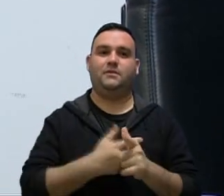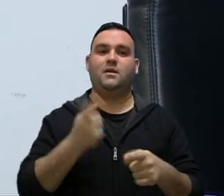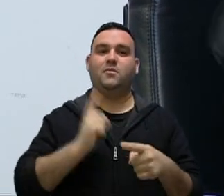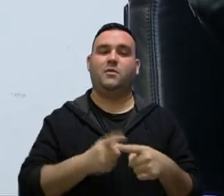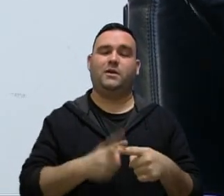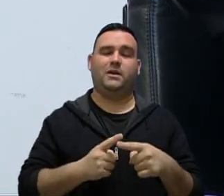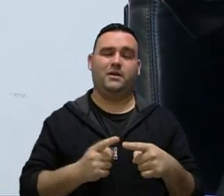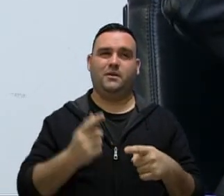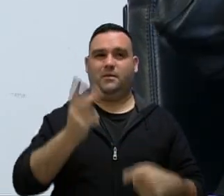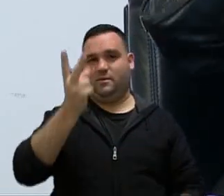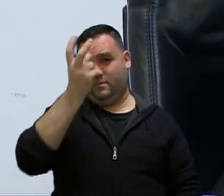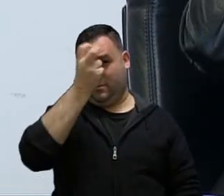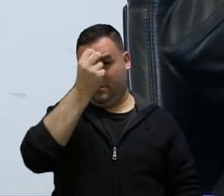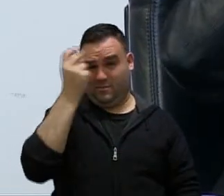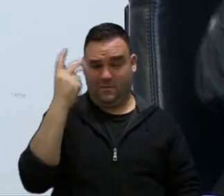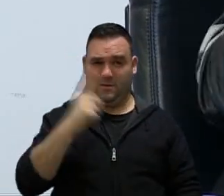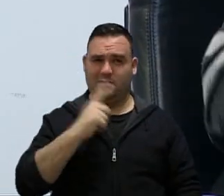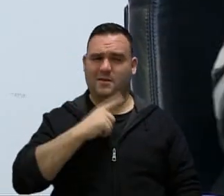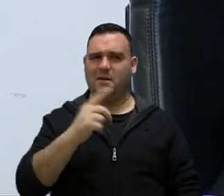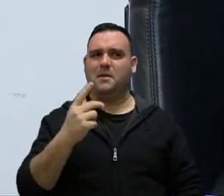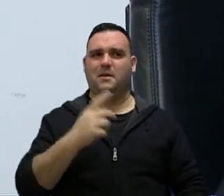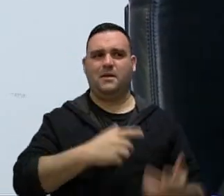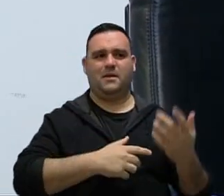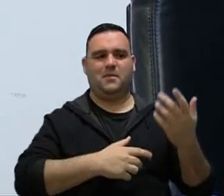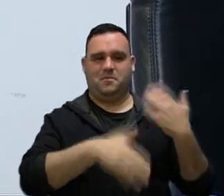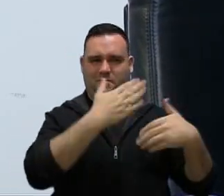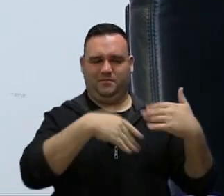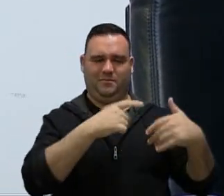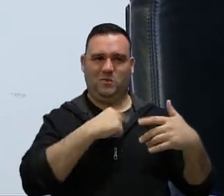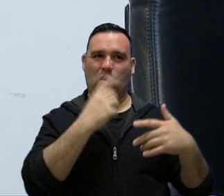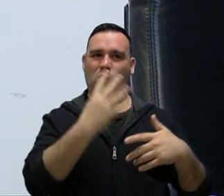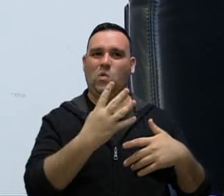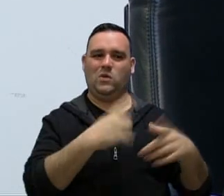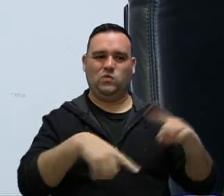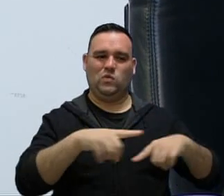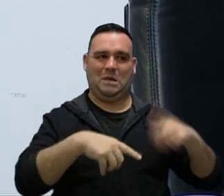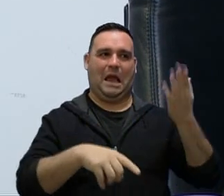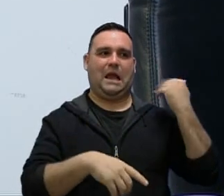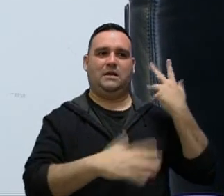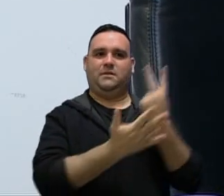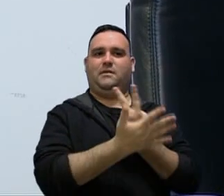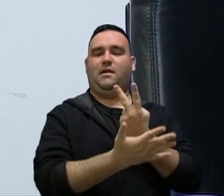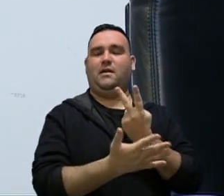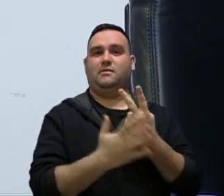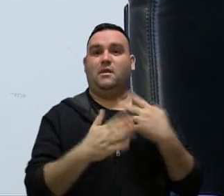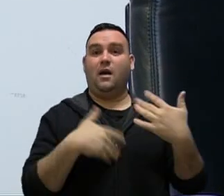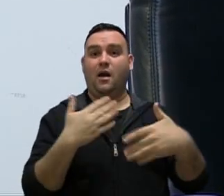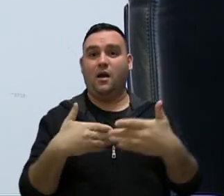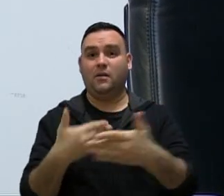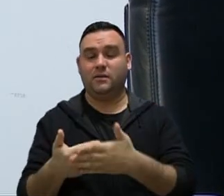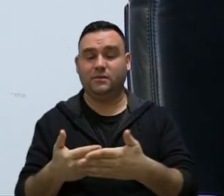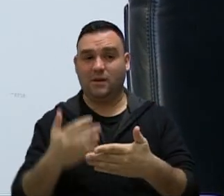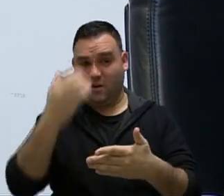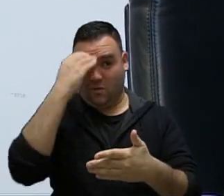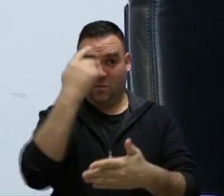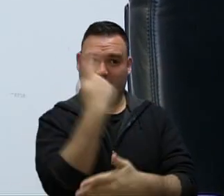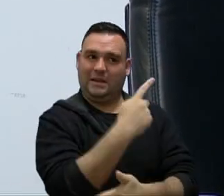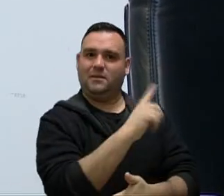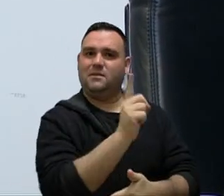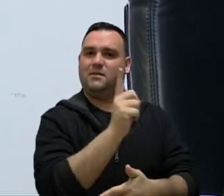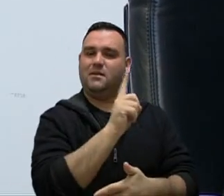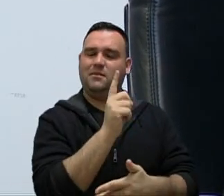deve sair porque o prefeita quatro mandatos atrás fez uma uma coisa errada lá quando você tá liso aí você tira a responsabilidade